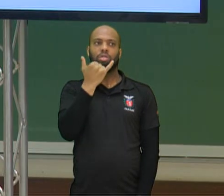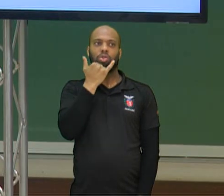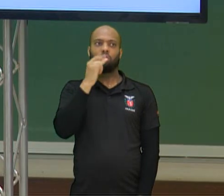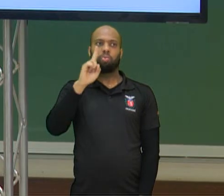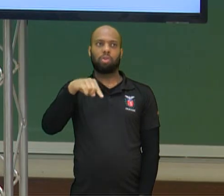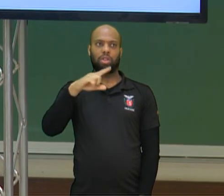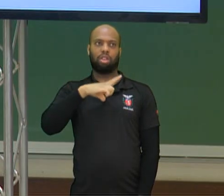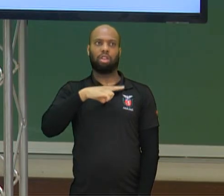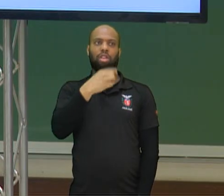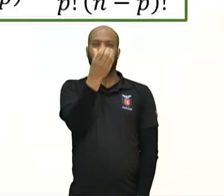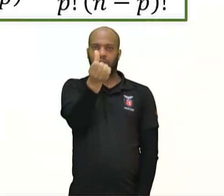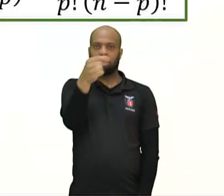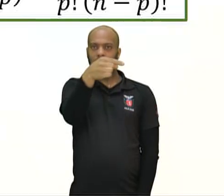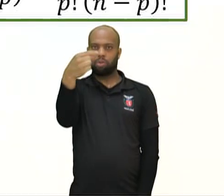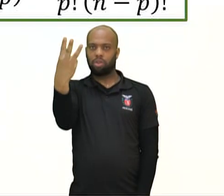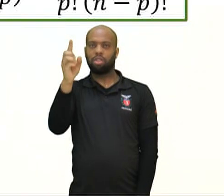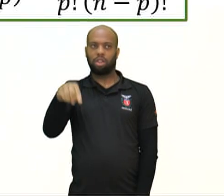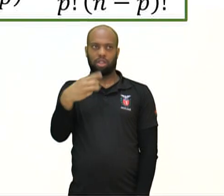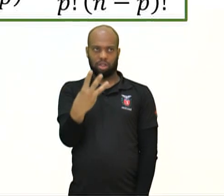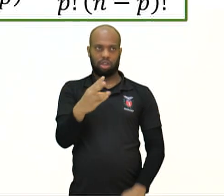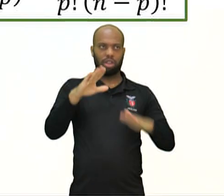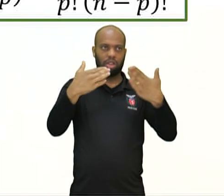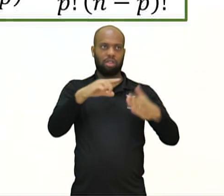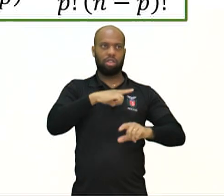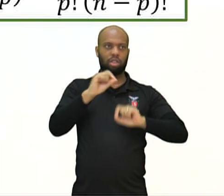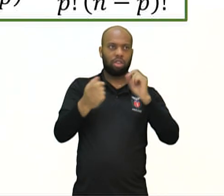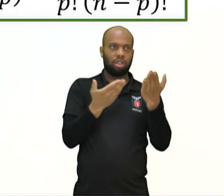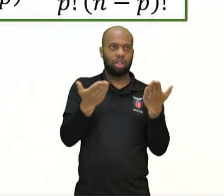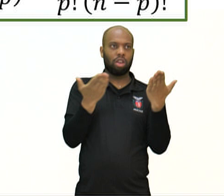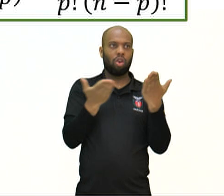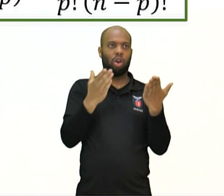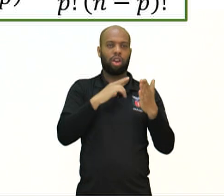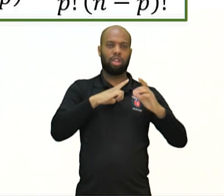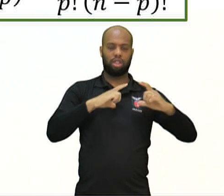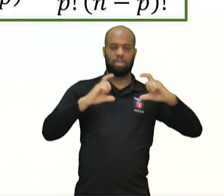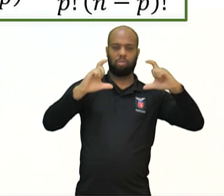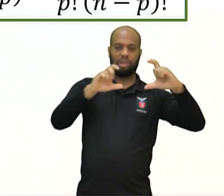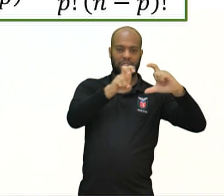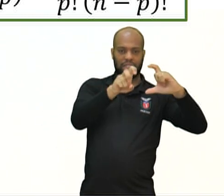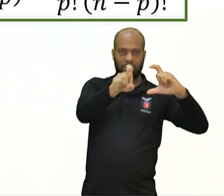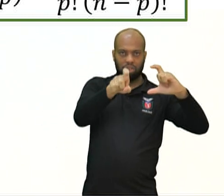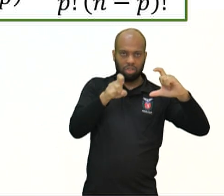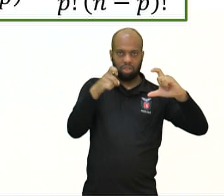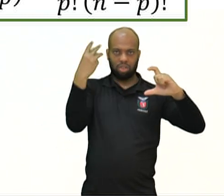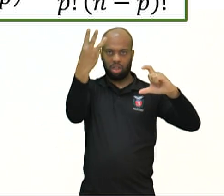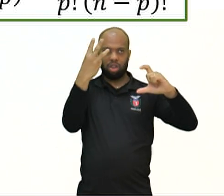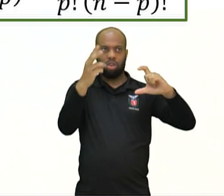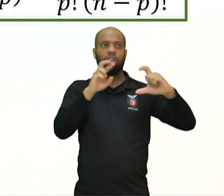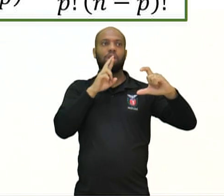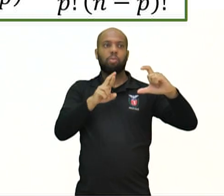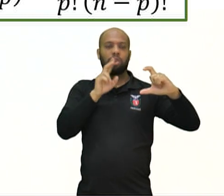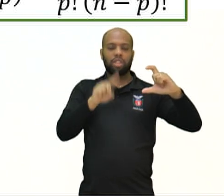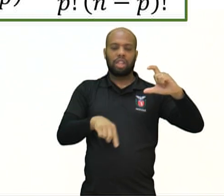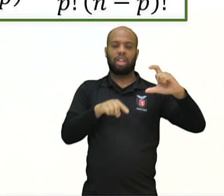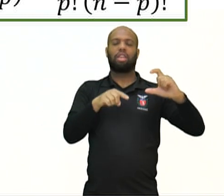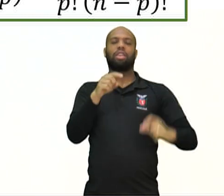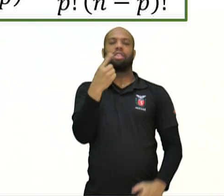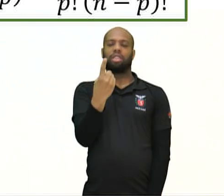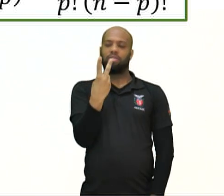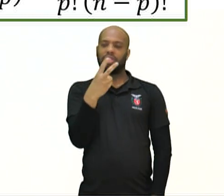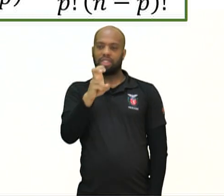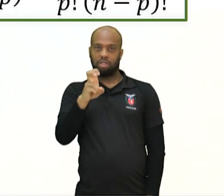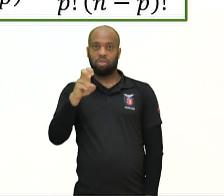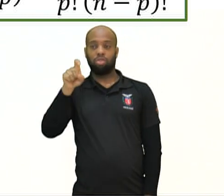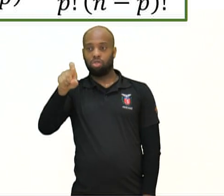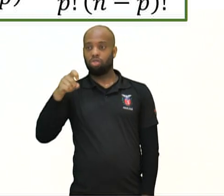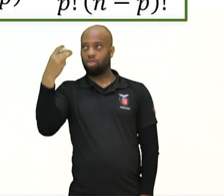é 125. X elevado ao cubo é x elevado ao cubo. E aqui, permanece